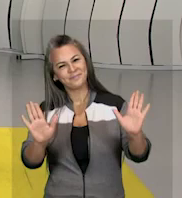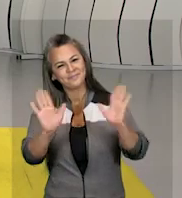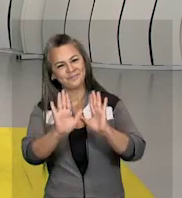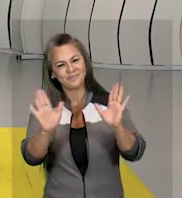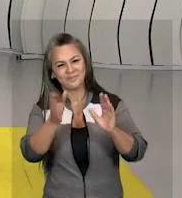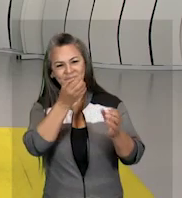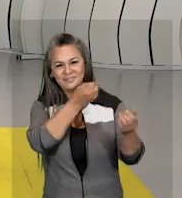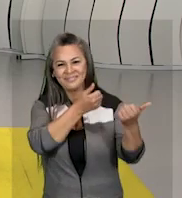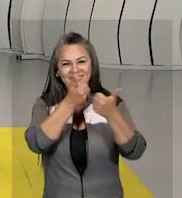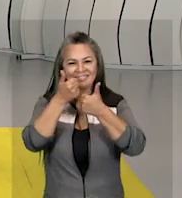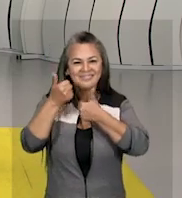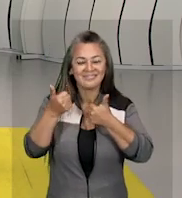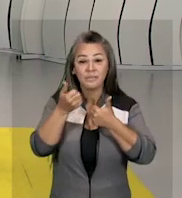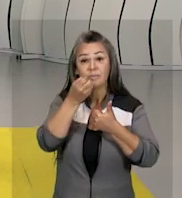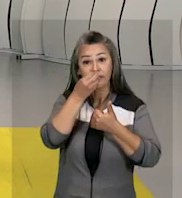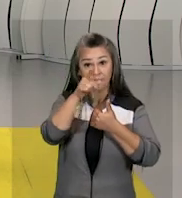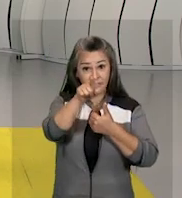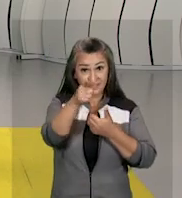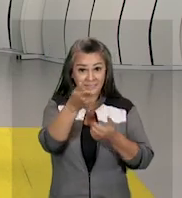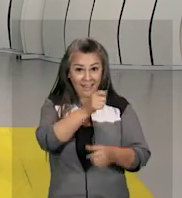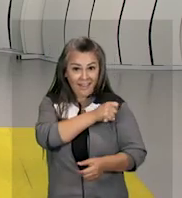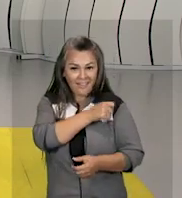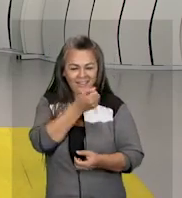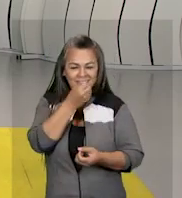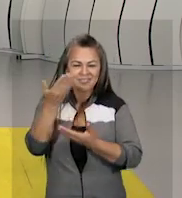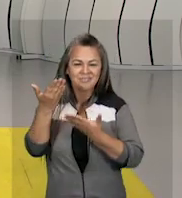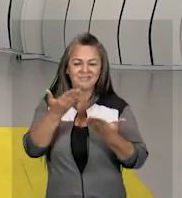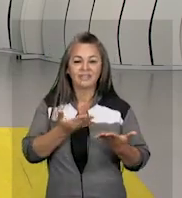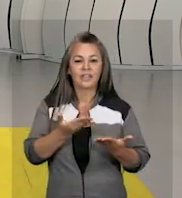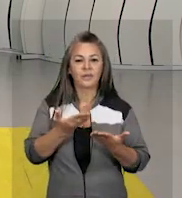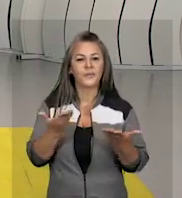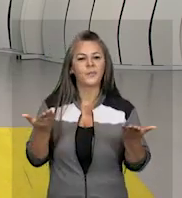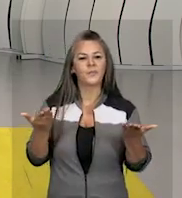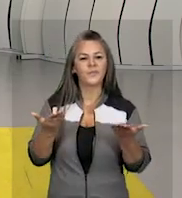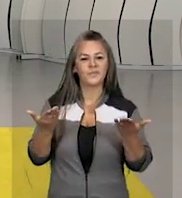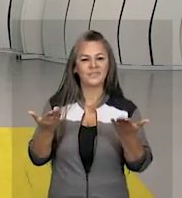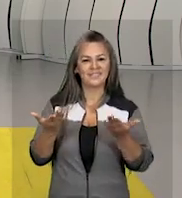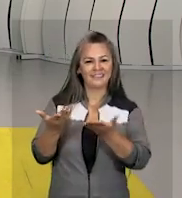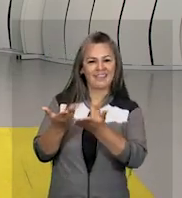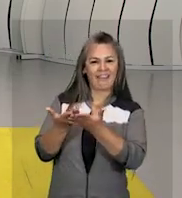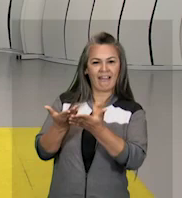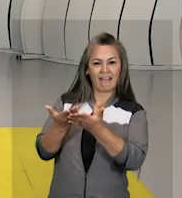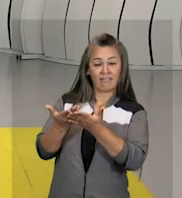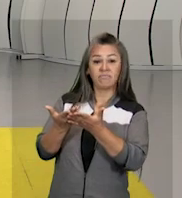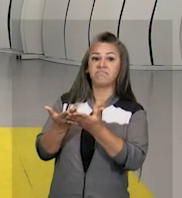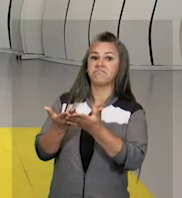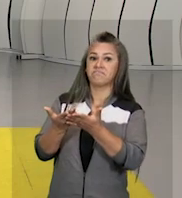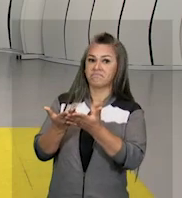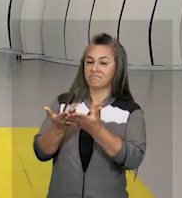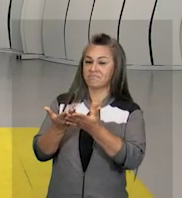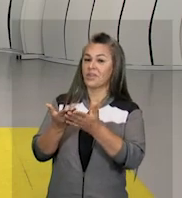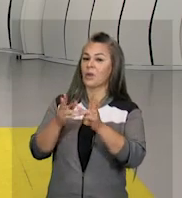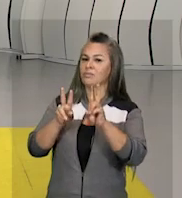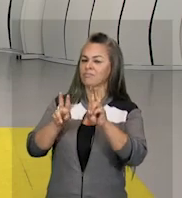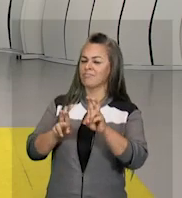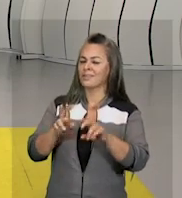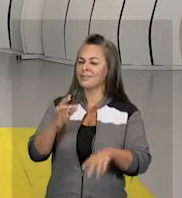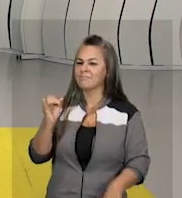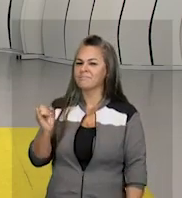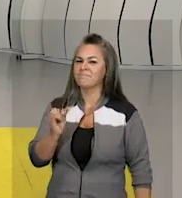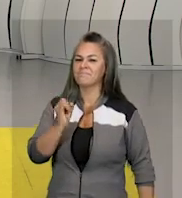Olá, tudo bem? Seja bem-vindo, você estudante. Hoje nossa aula vai ser sobre um assunto importante dentro da